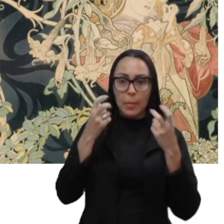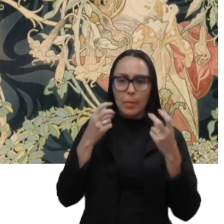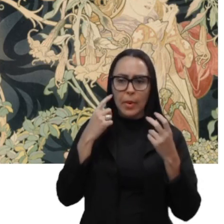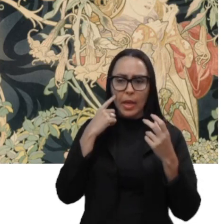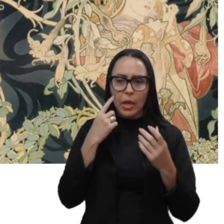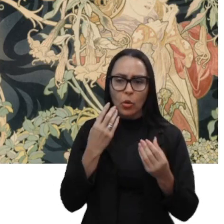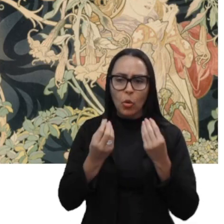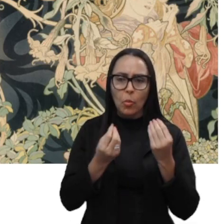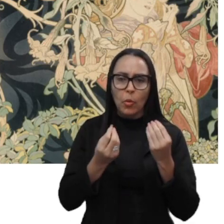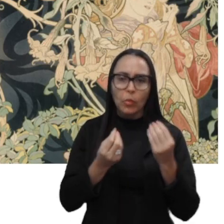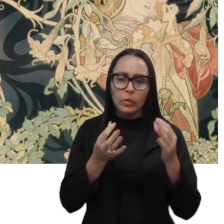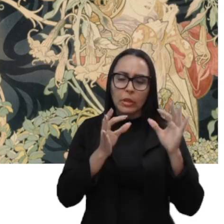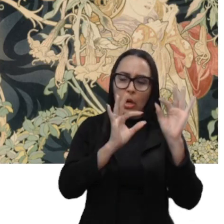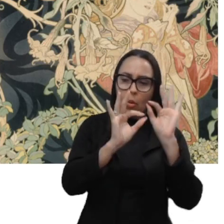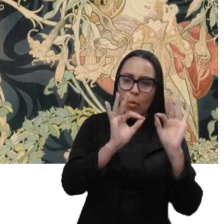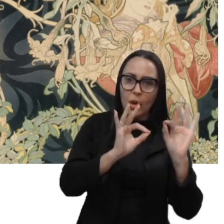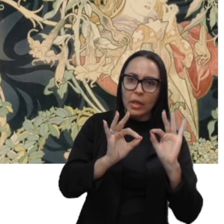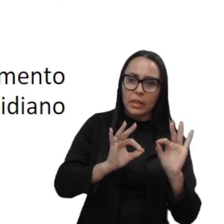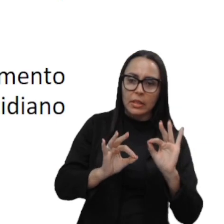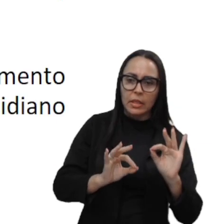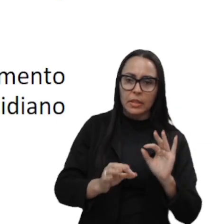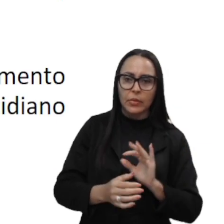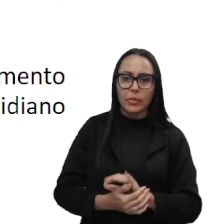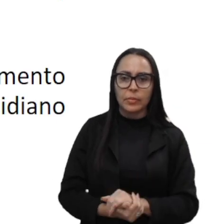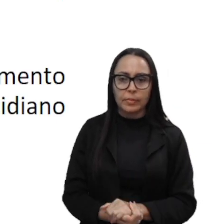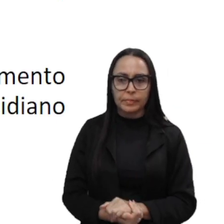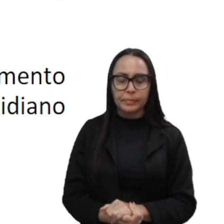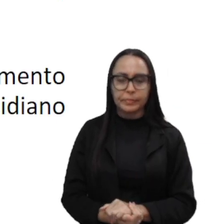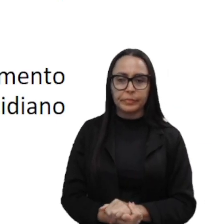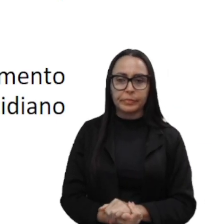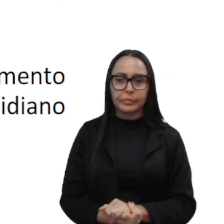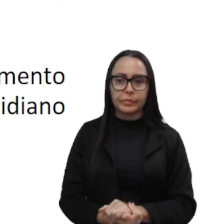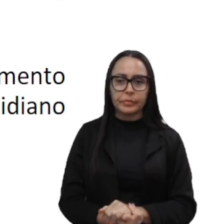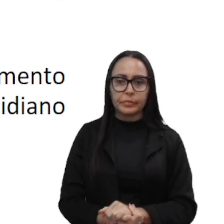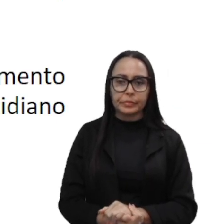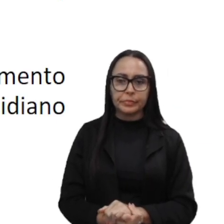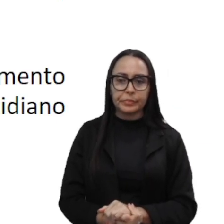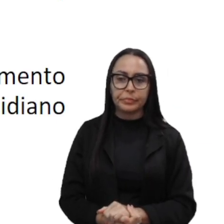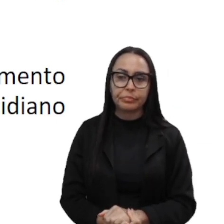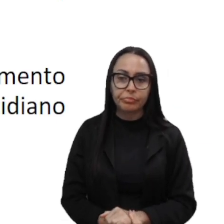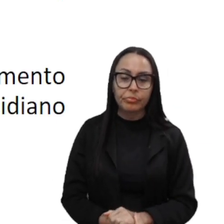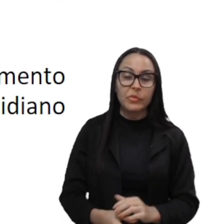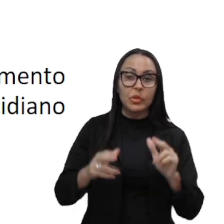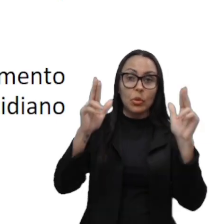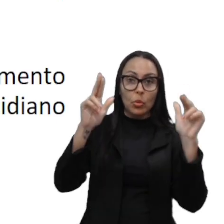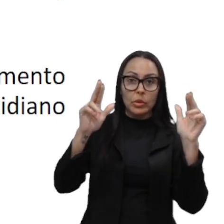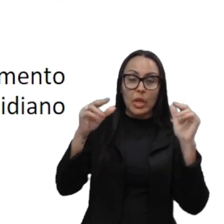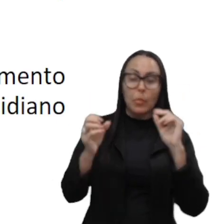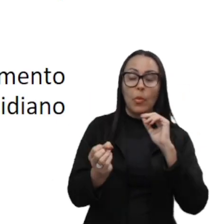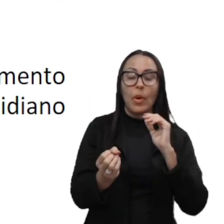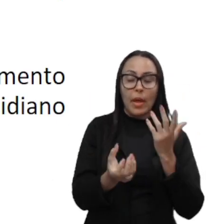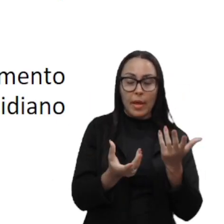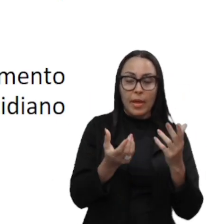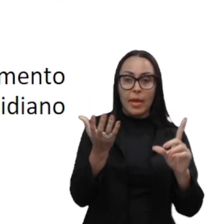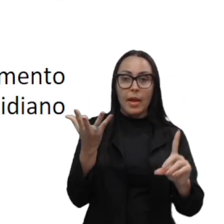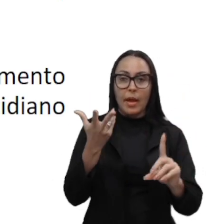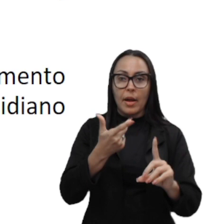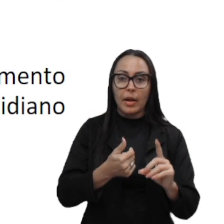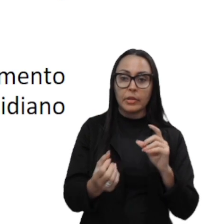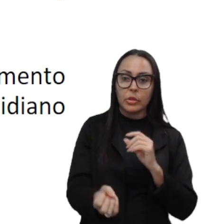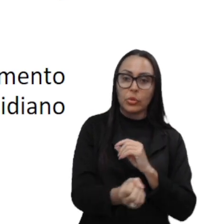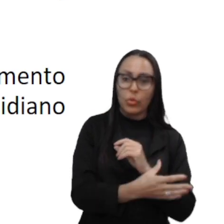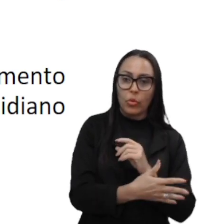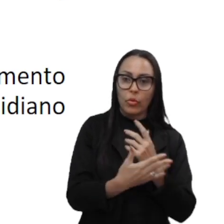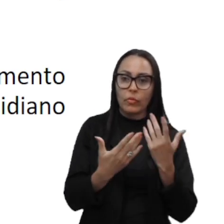essa decoração no estilo Art Nouveau. O termo significa arte nova, como eu já falei.